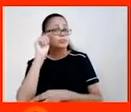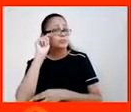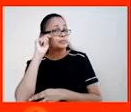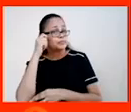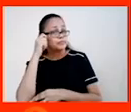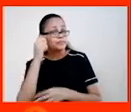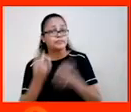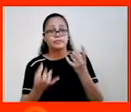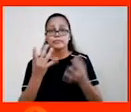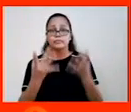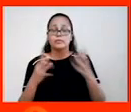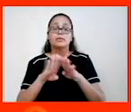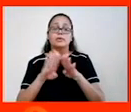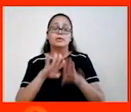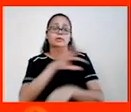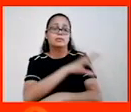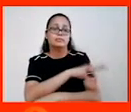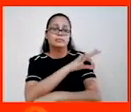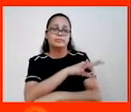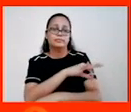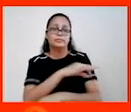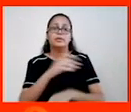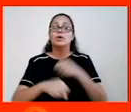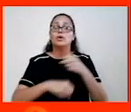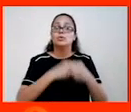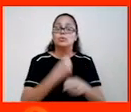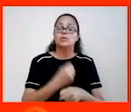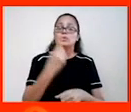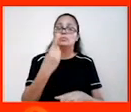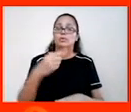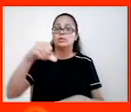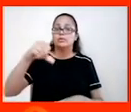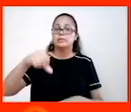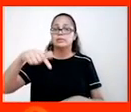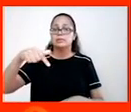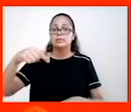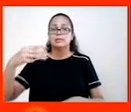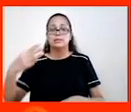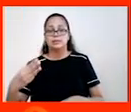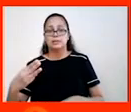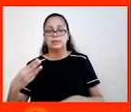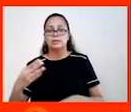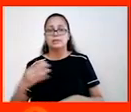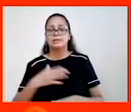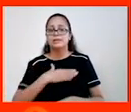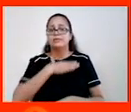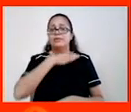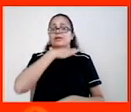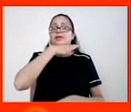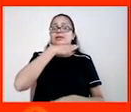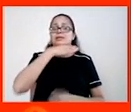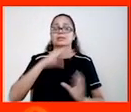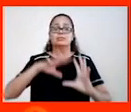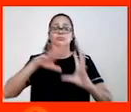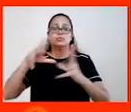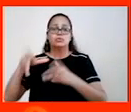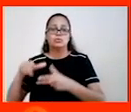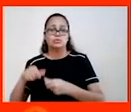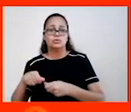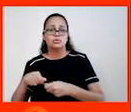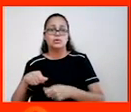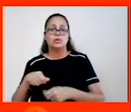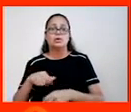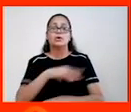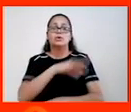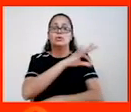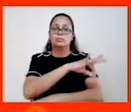aula de hoje, no final de 73, houve a crise aí do petróleo mundial, originada principalmente a partir de conflitos no Oriente Médio,